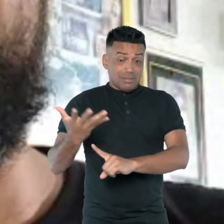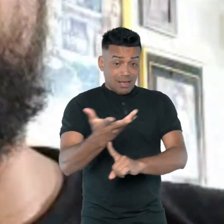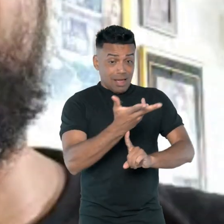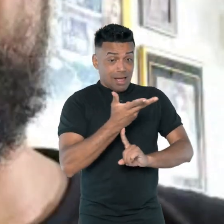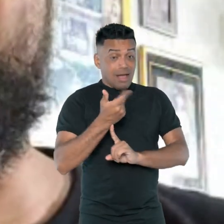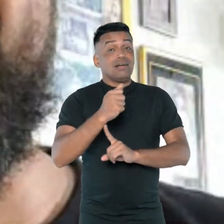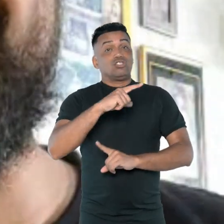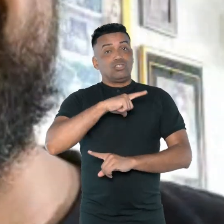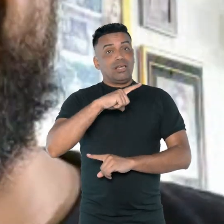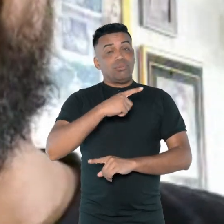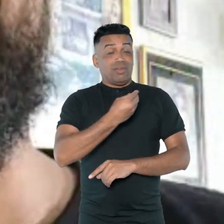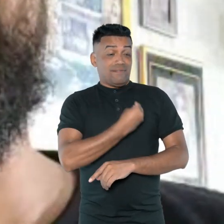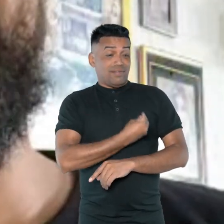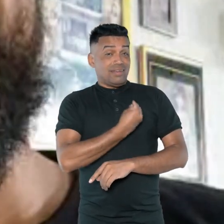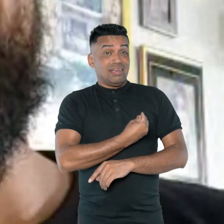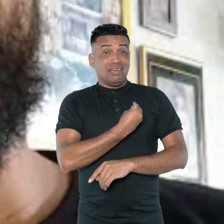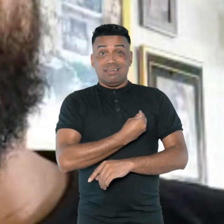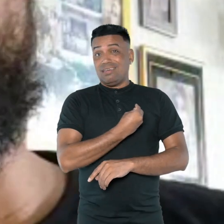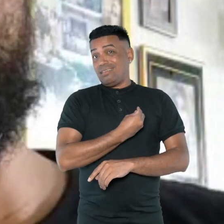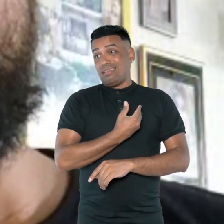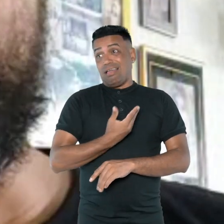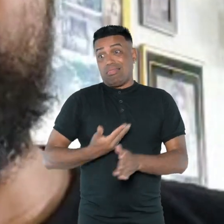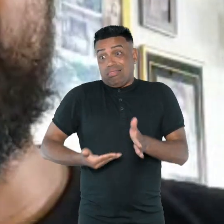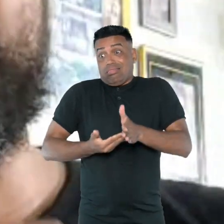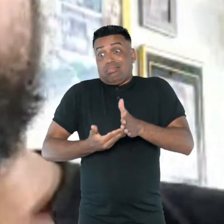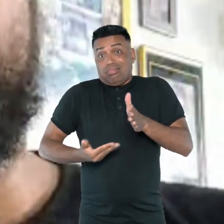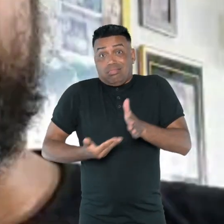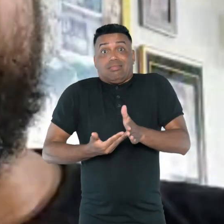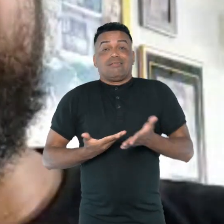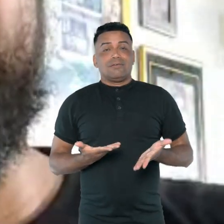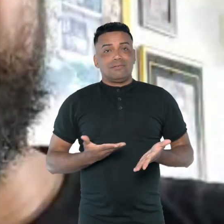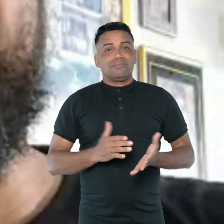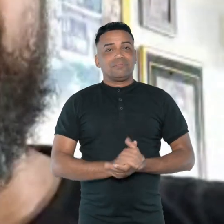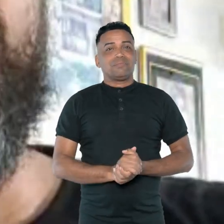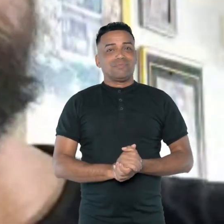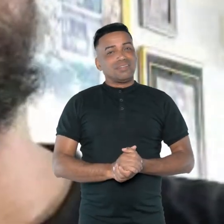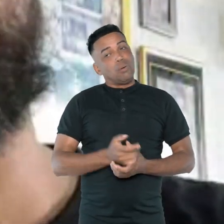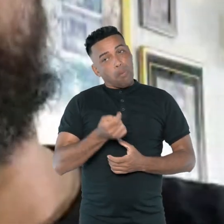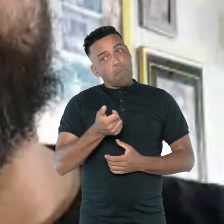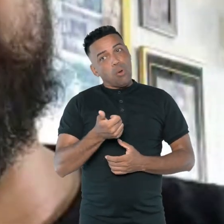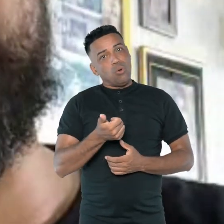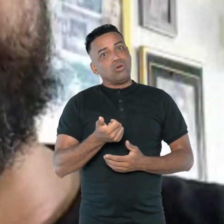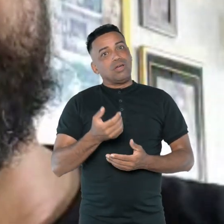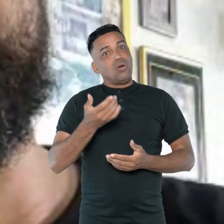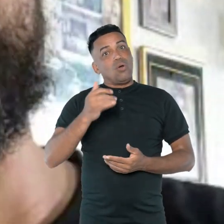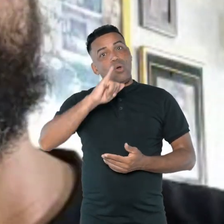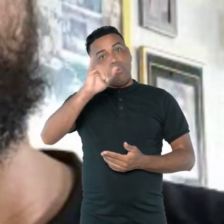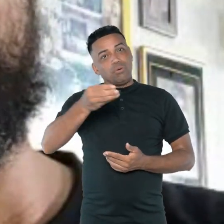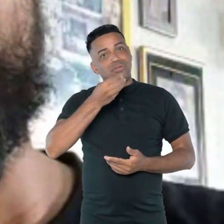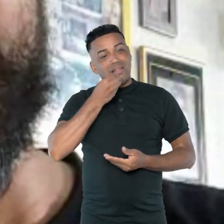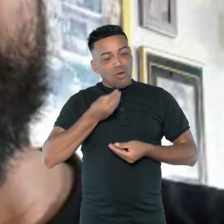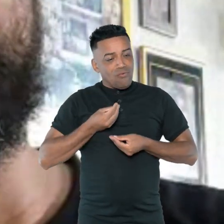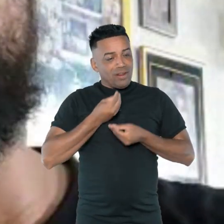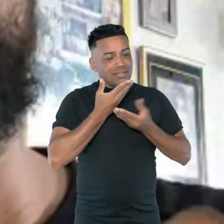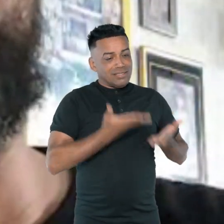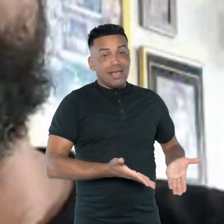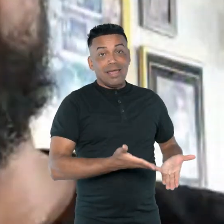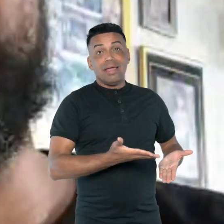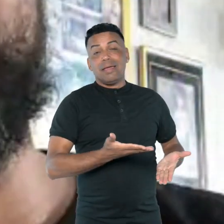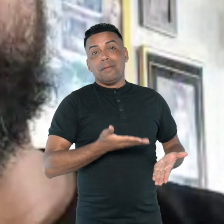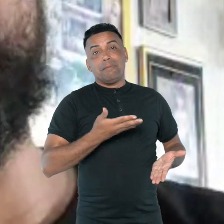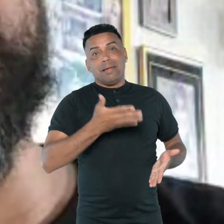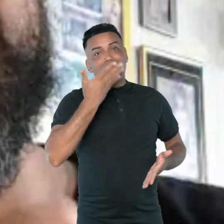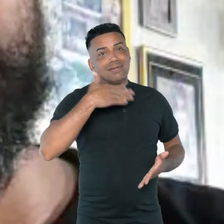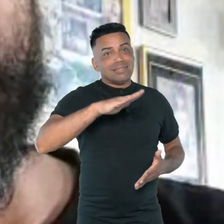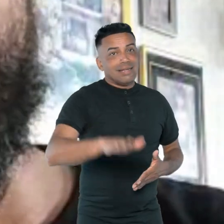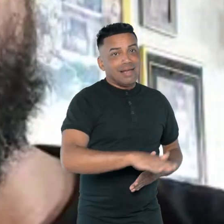existe porque a vida não basta, né? Então é um pouco isso. Oportunizar para essas crianças essa